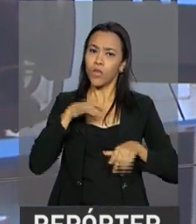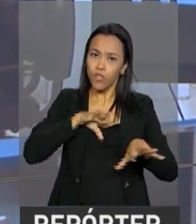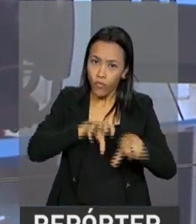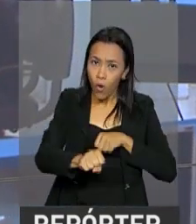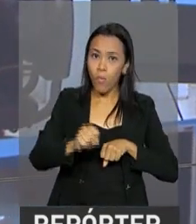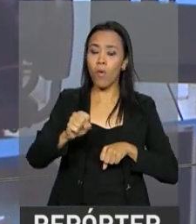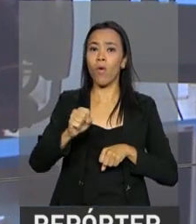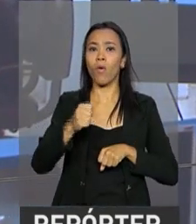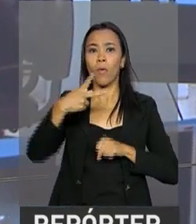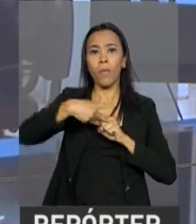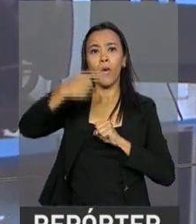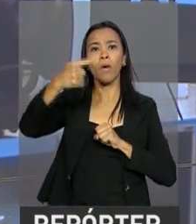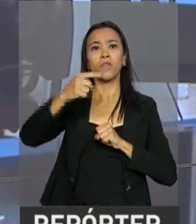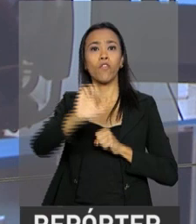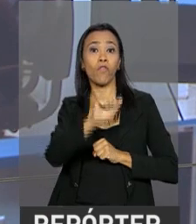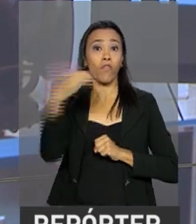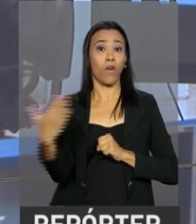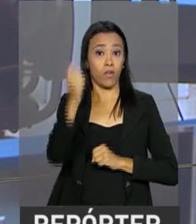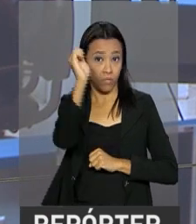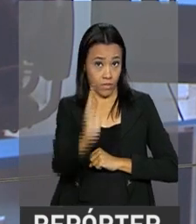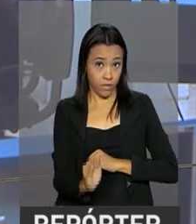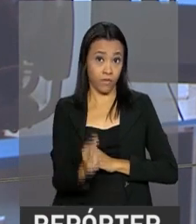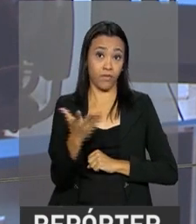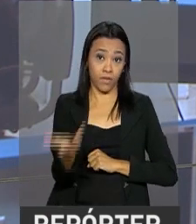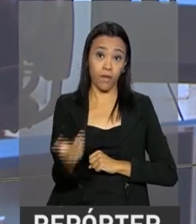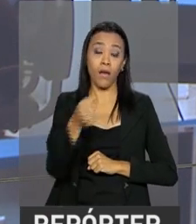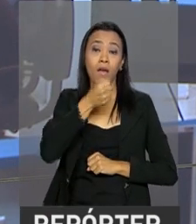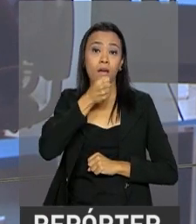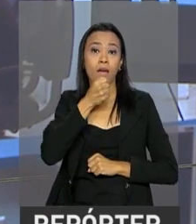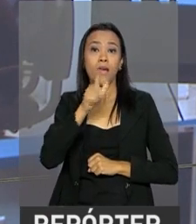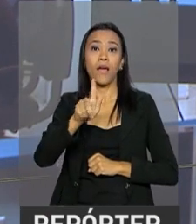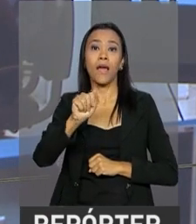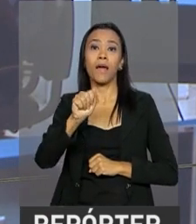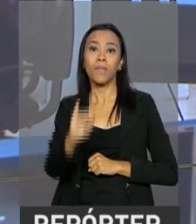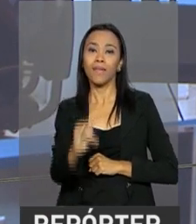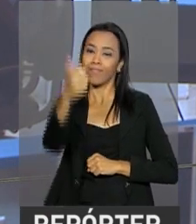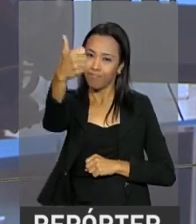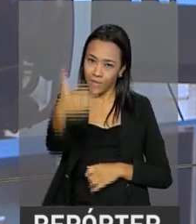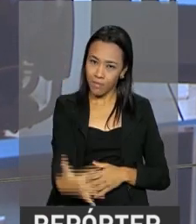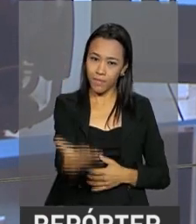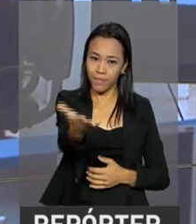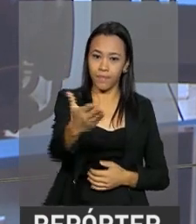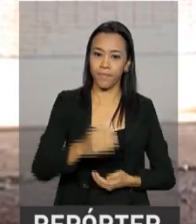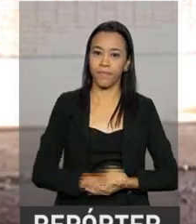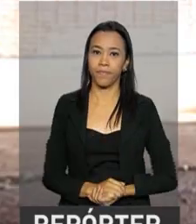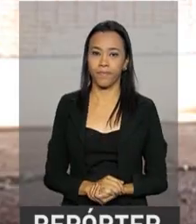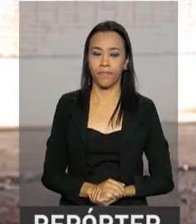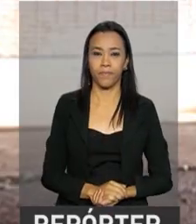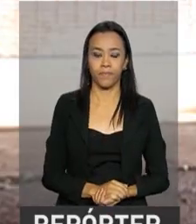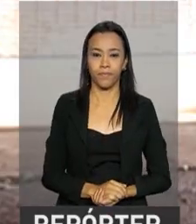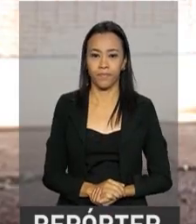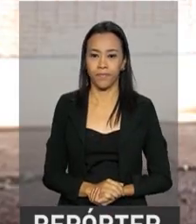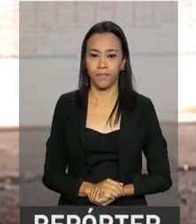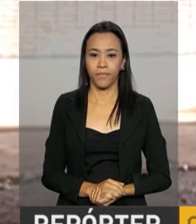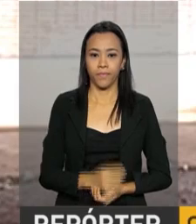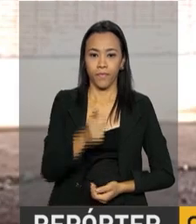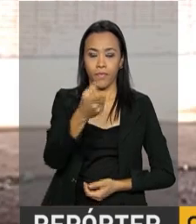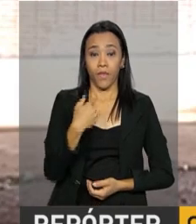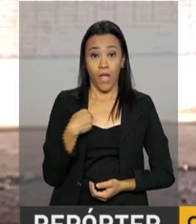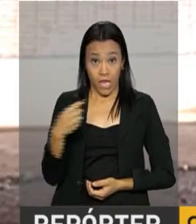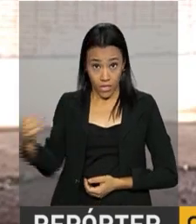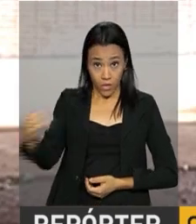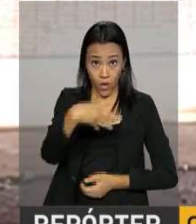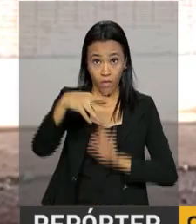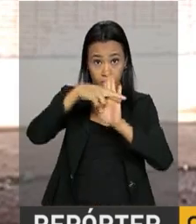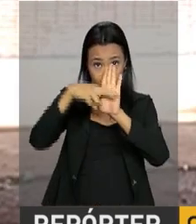de graduação e pós--graduação no exterior a repórter Gabriela Noronha tem os detalhes a intenção dessas